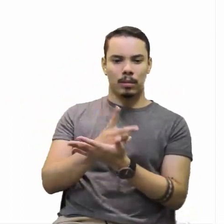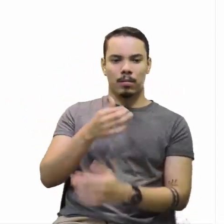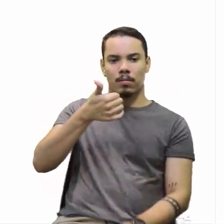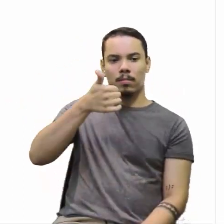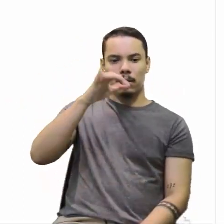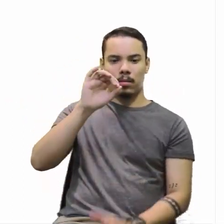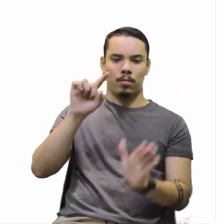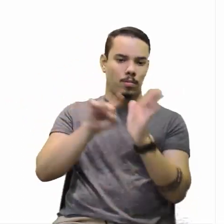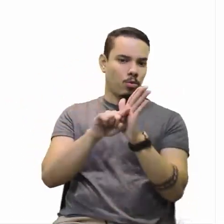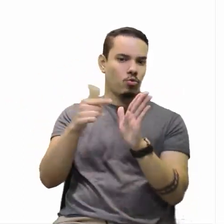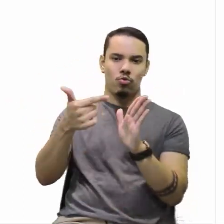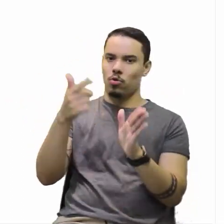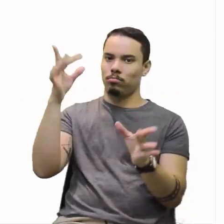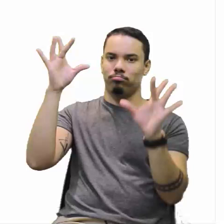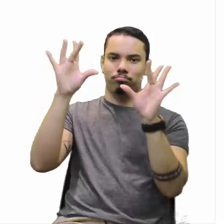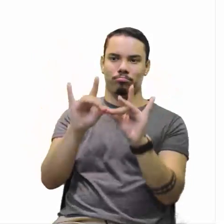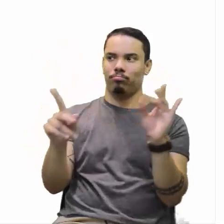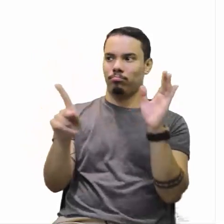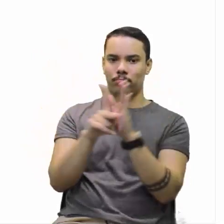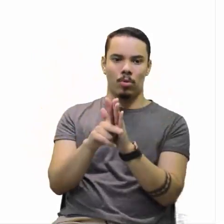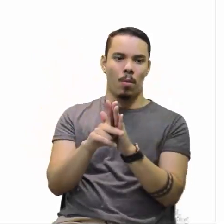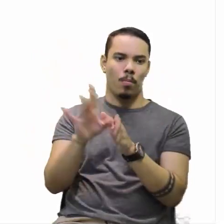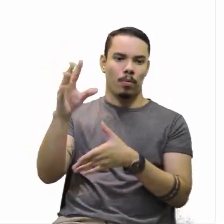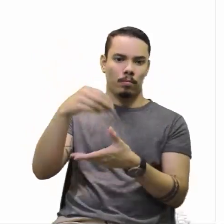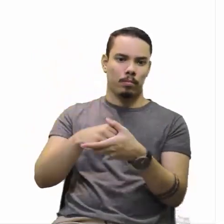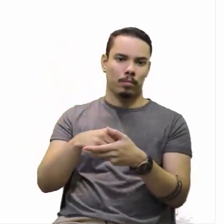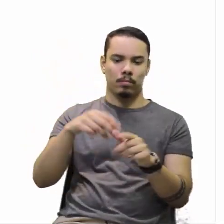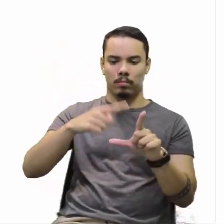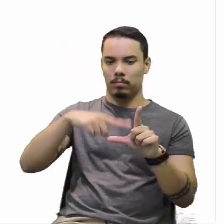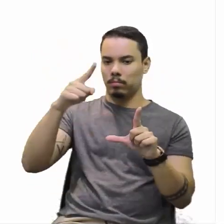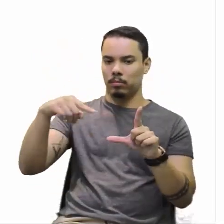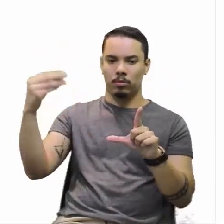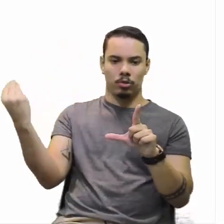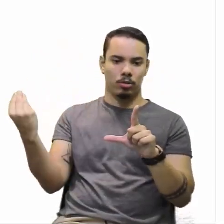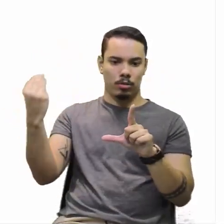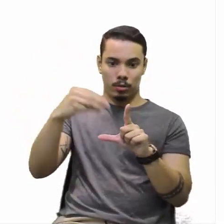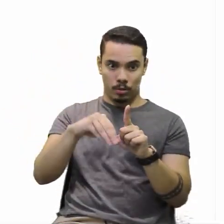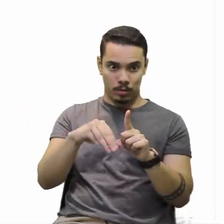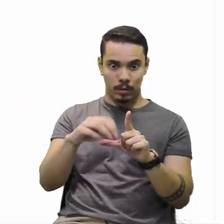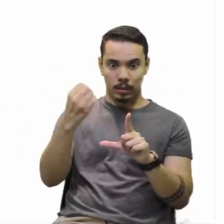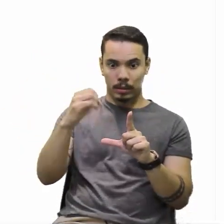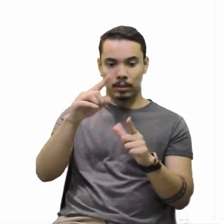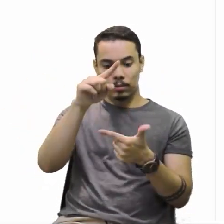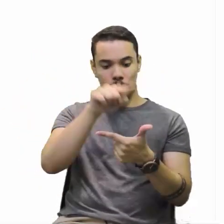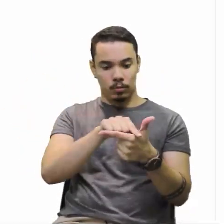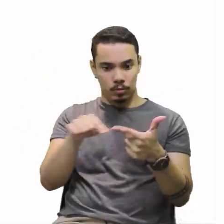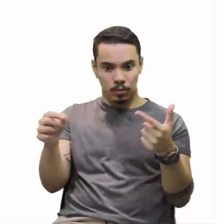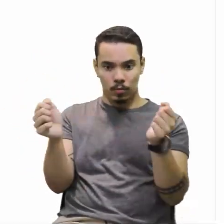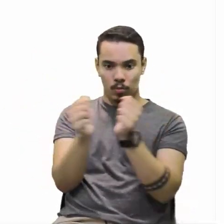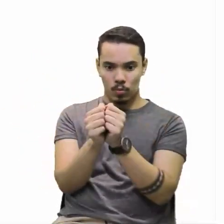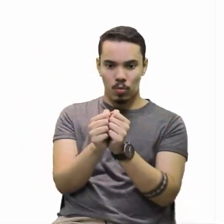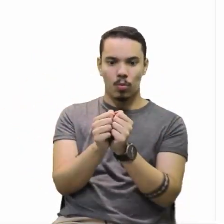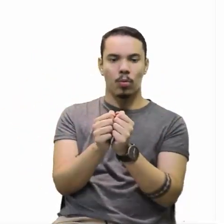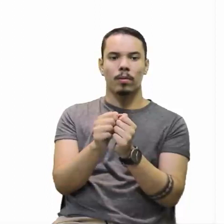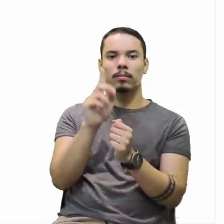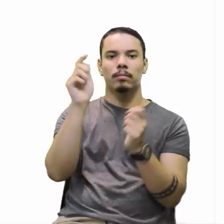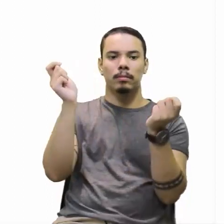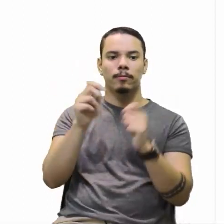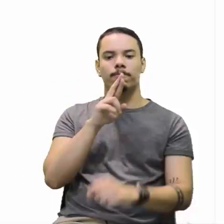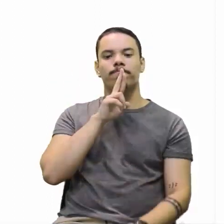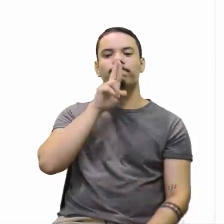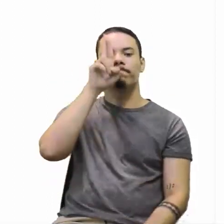gráfico. E aqui de 0 até 1, 1 menos 0 é 1. 2 dividido por 1 é 2, vezes 10 a menos